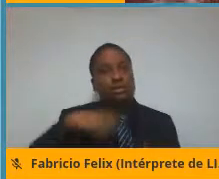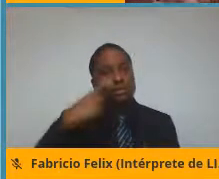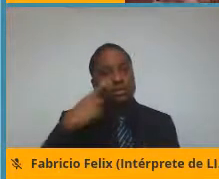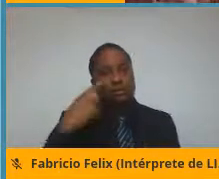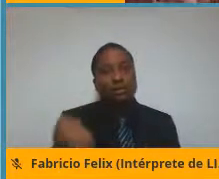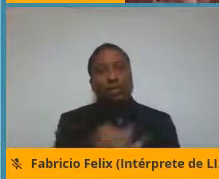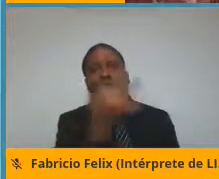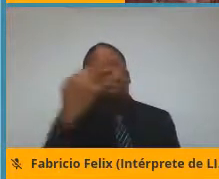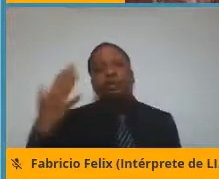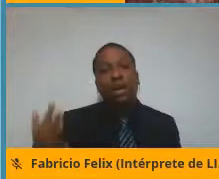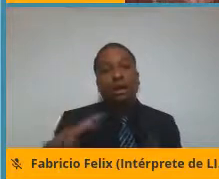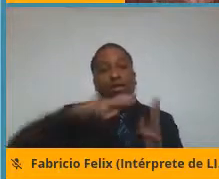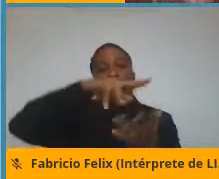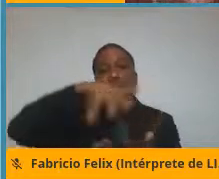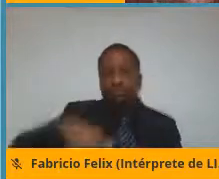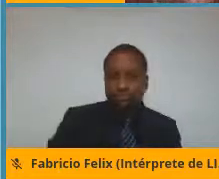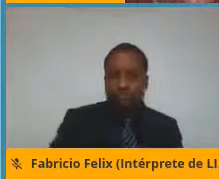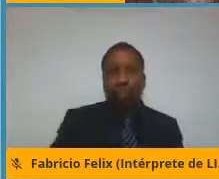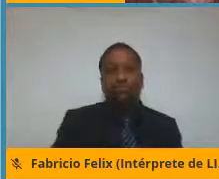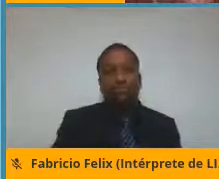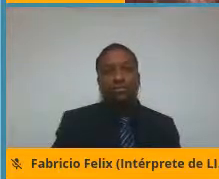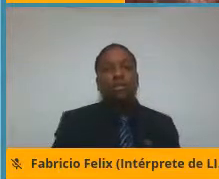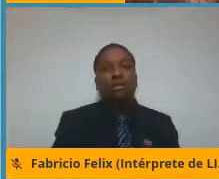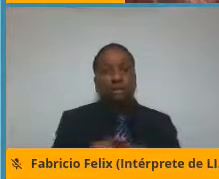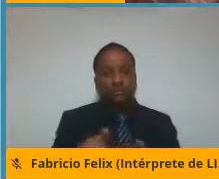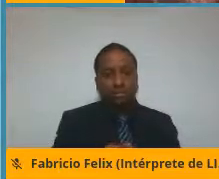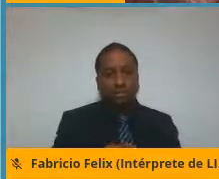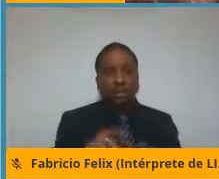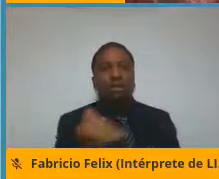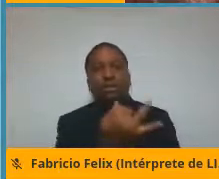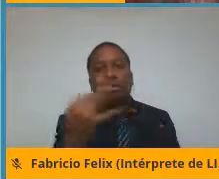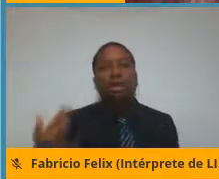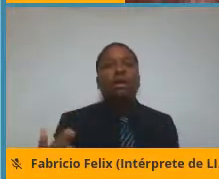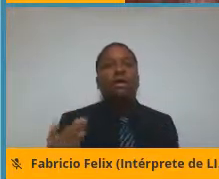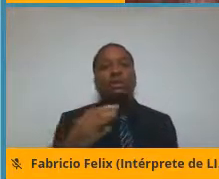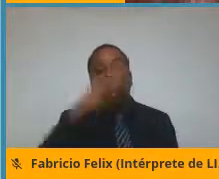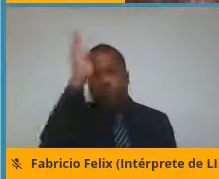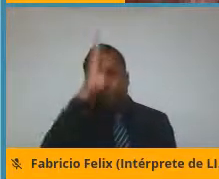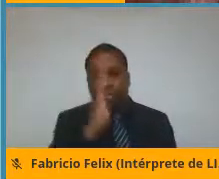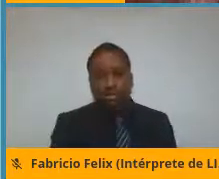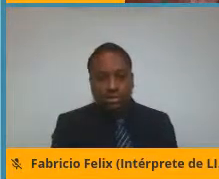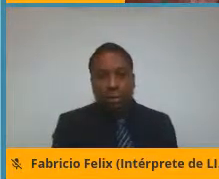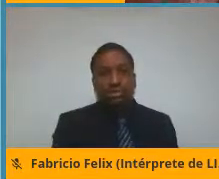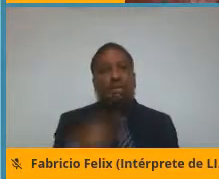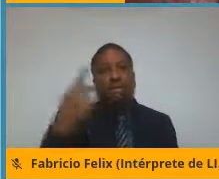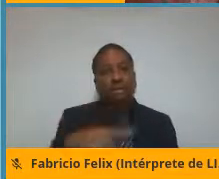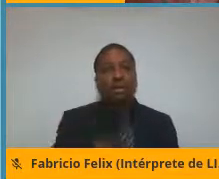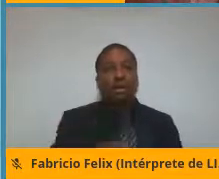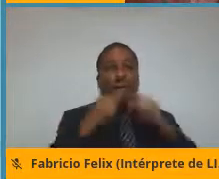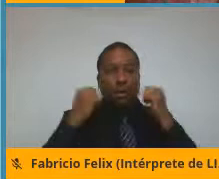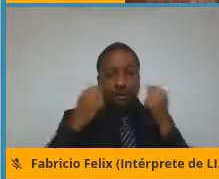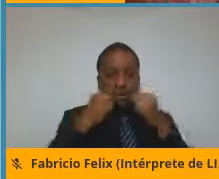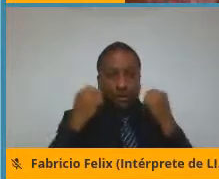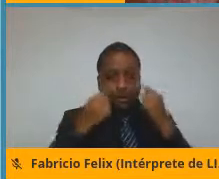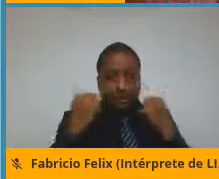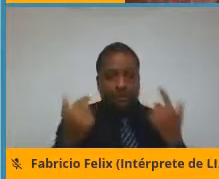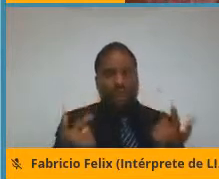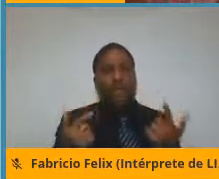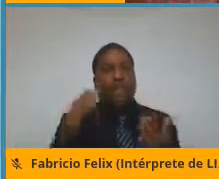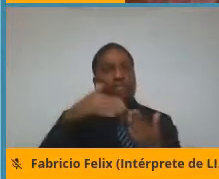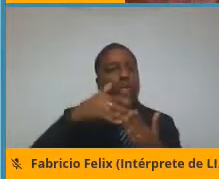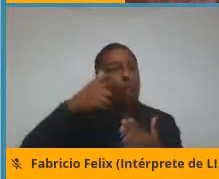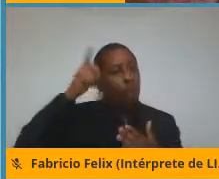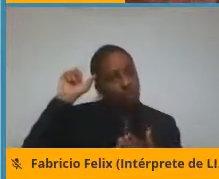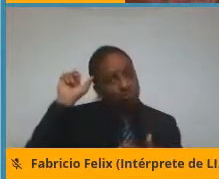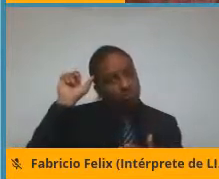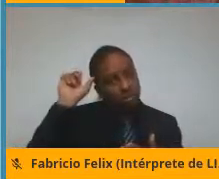no mundo, também temos os números no Brasil, veja aí. E em Alagoas, pelo menos até o dado de ontem para hoje que eu